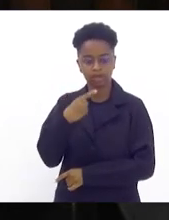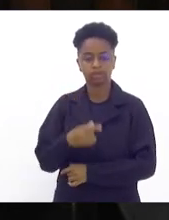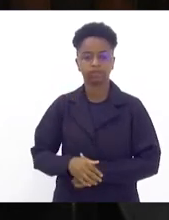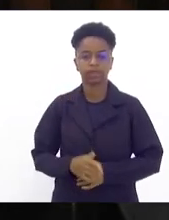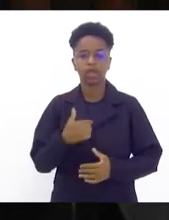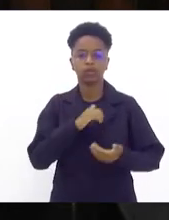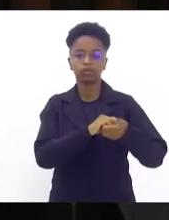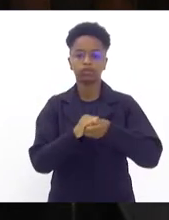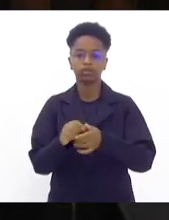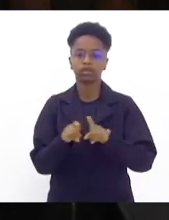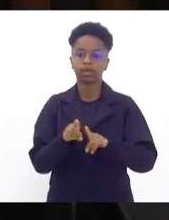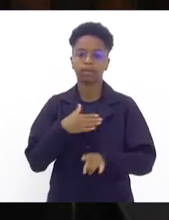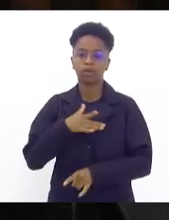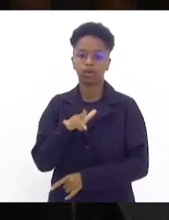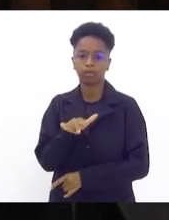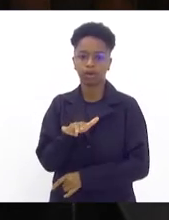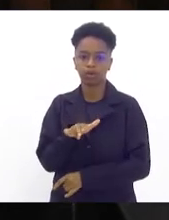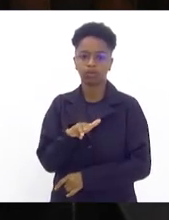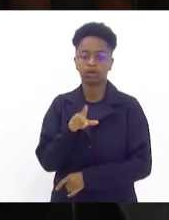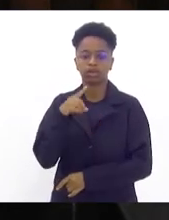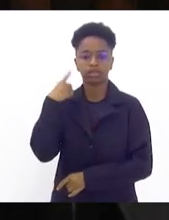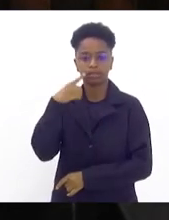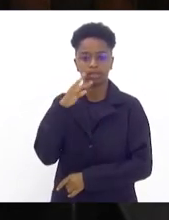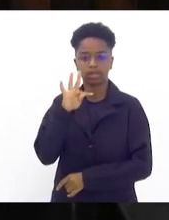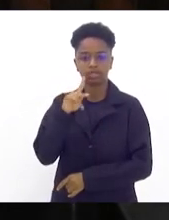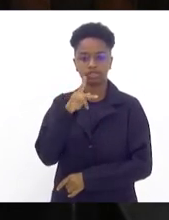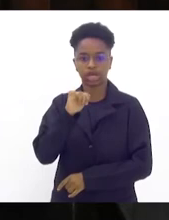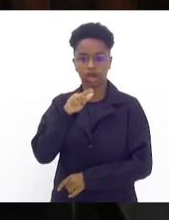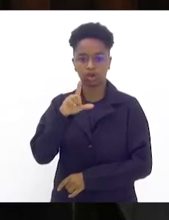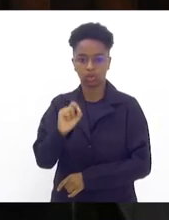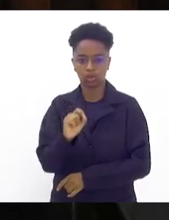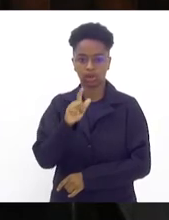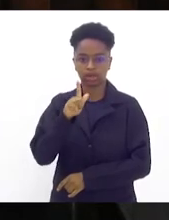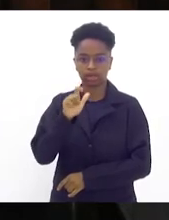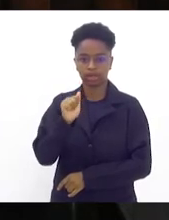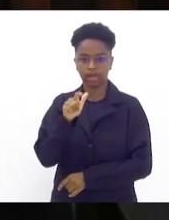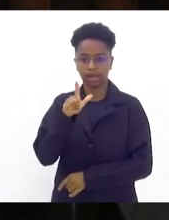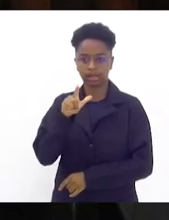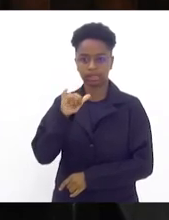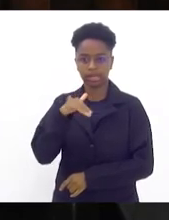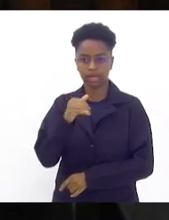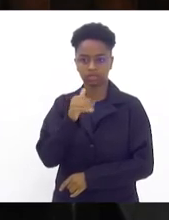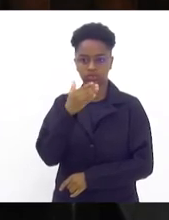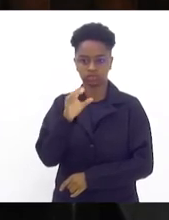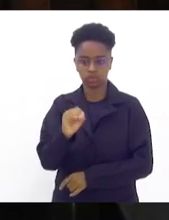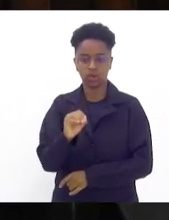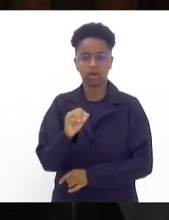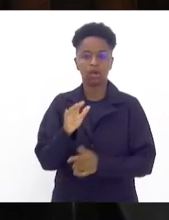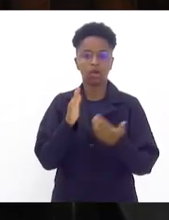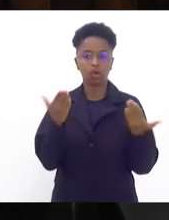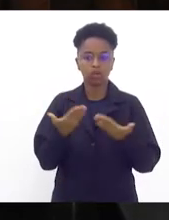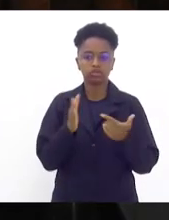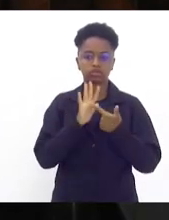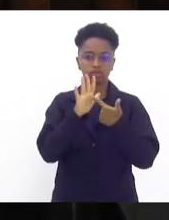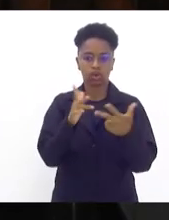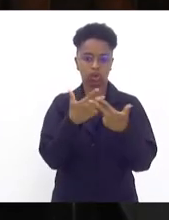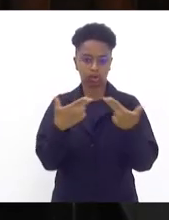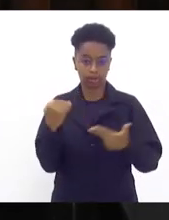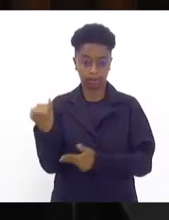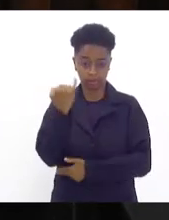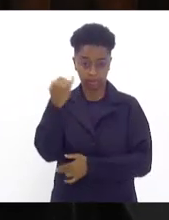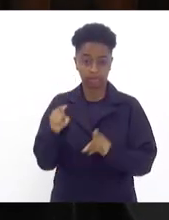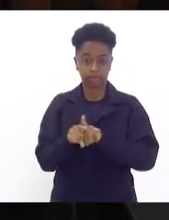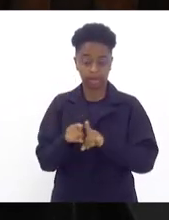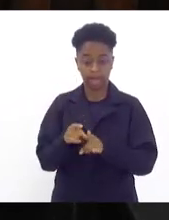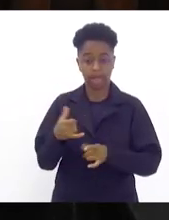quero cumprimentar meu irmão, deputado Thiago Gagliasso, que fez uma menção importante hoje, além do aniversário